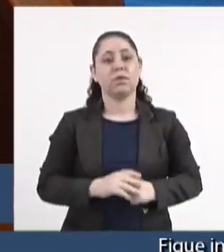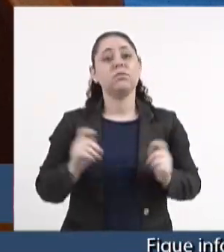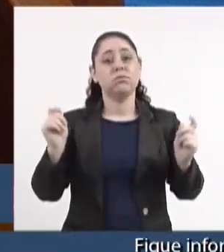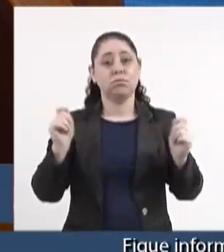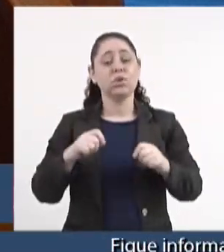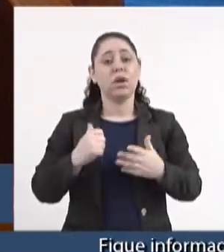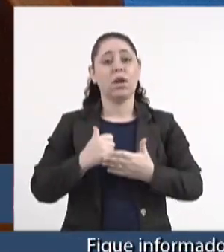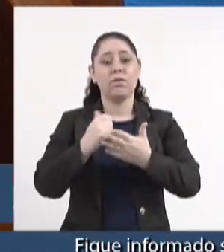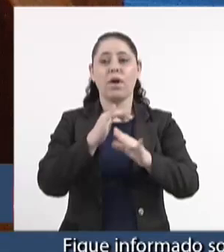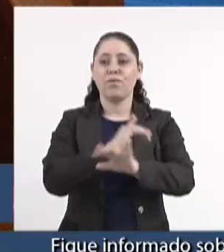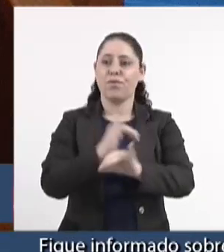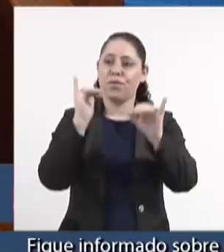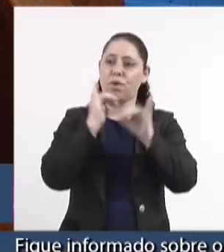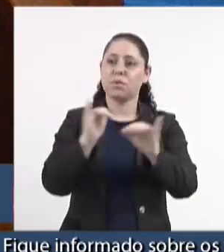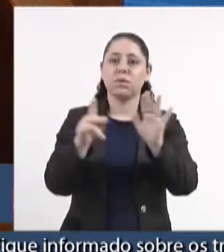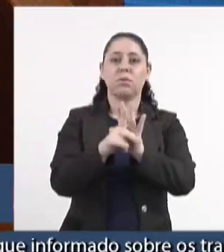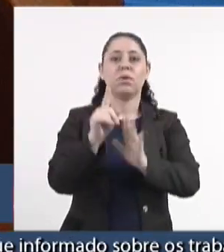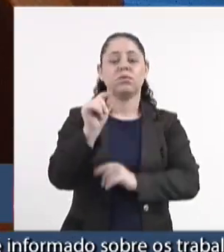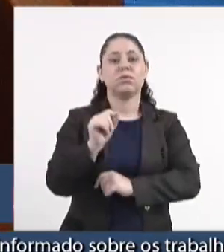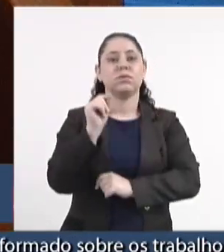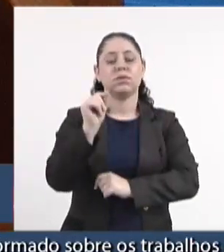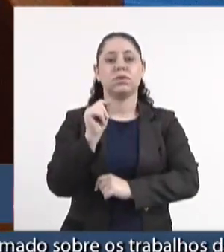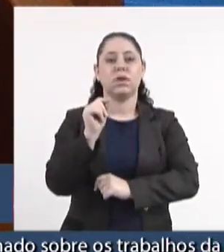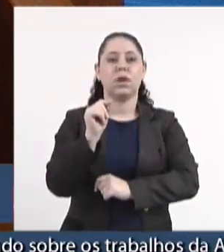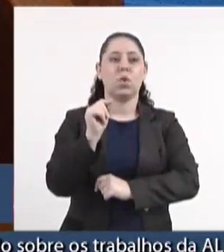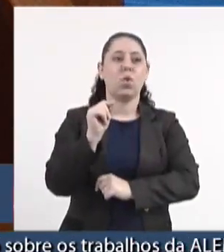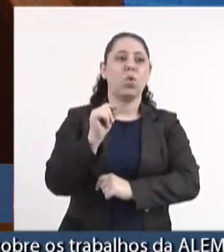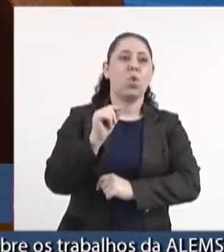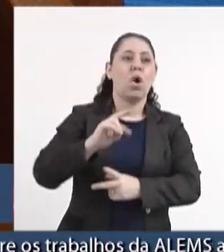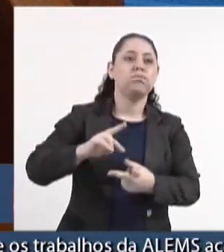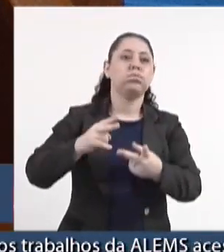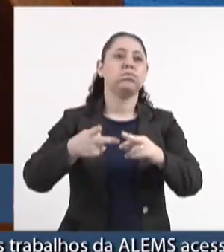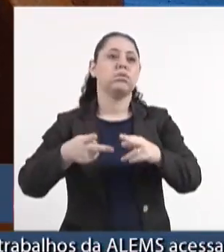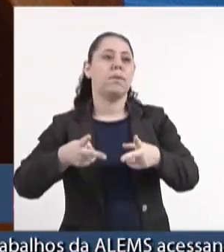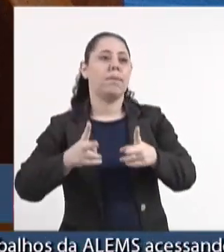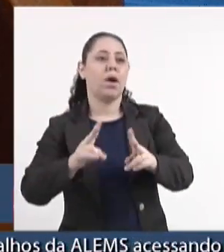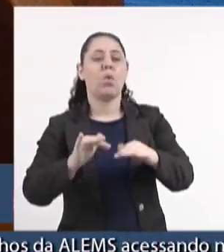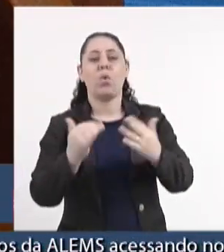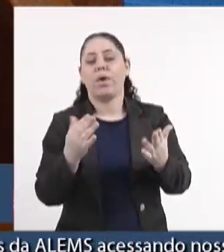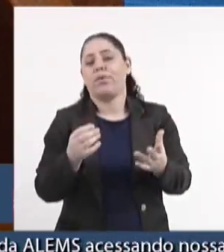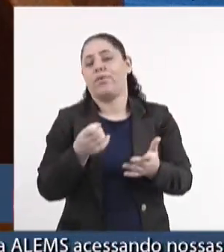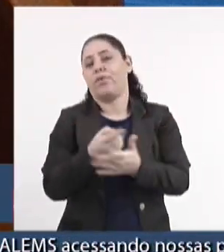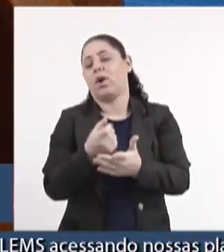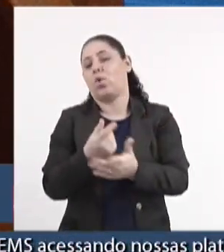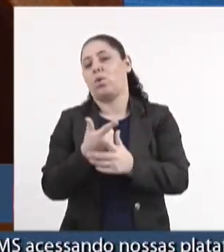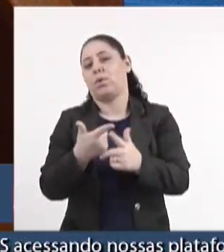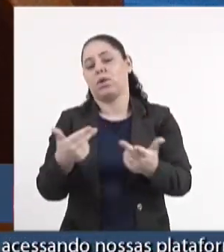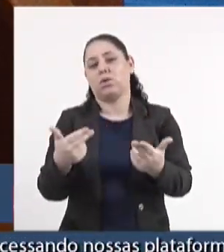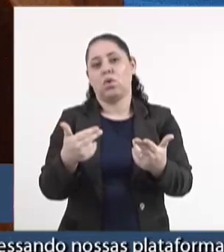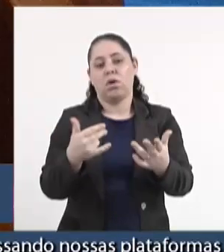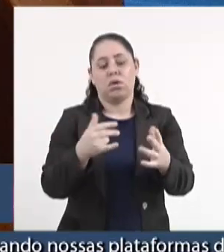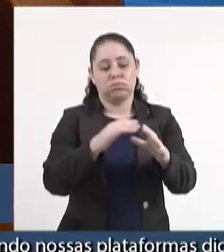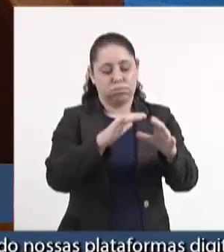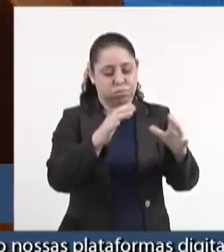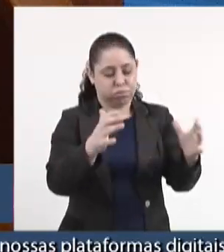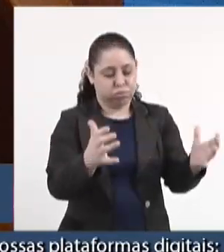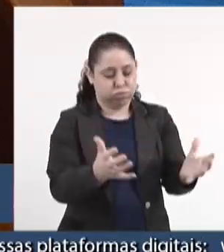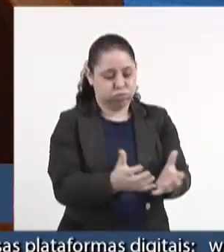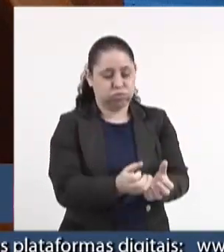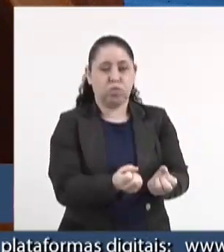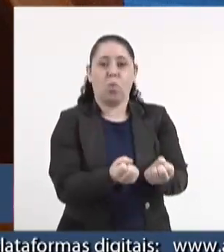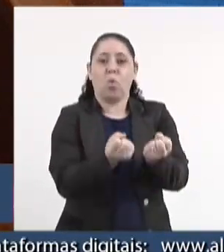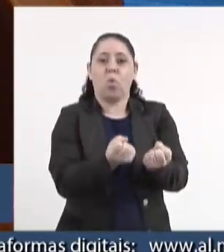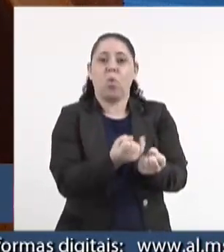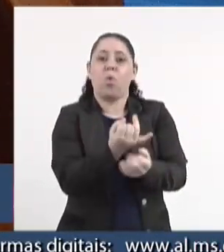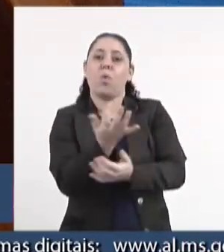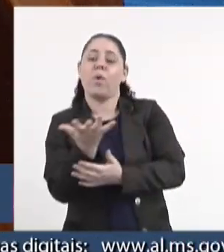poder levar informações de frequência, informações de produção, informações